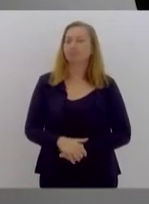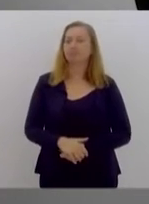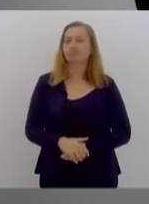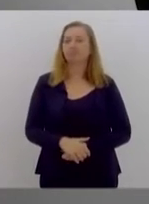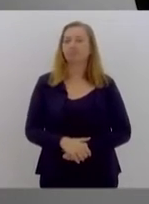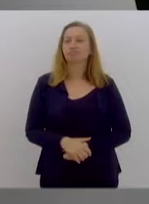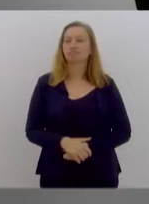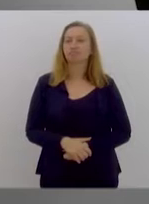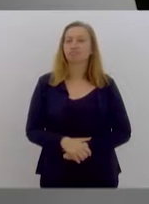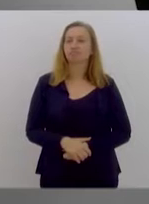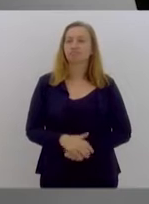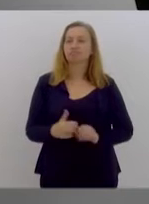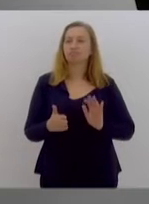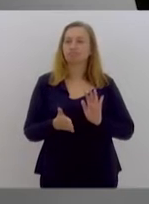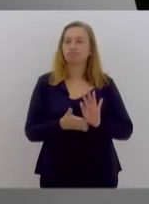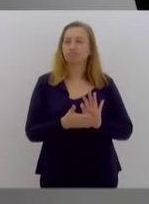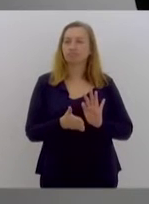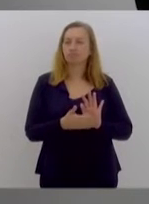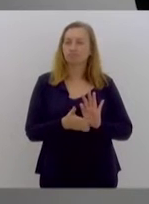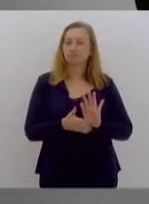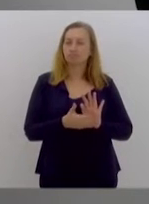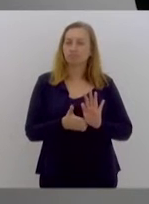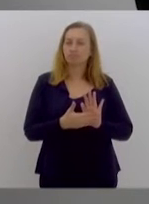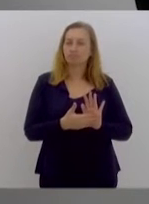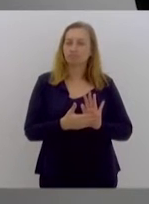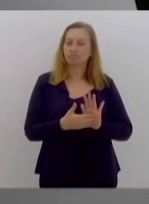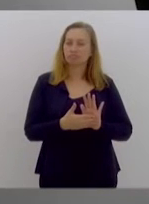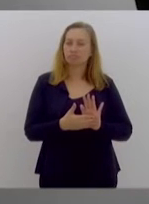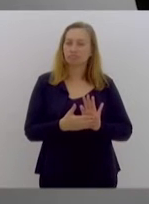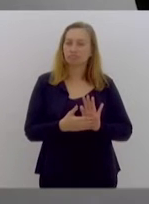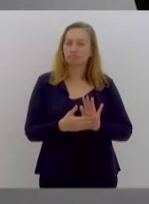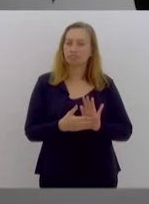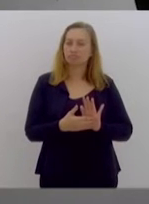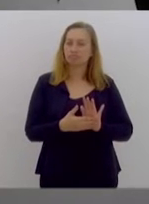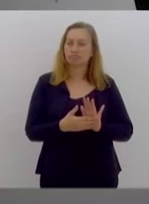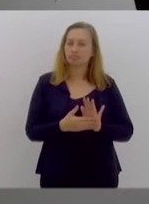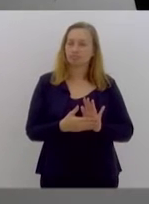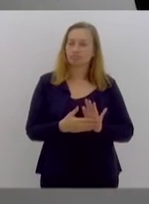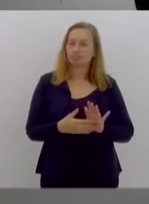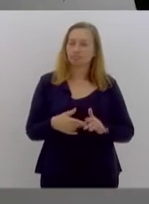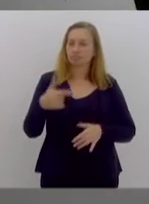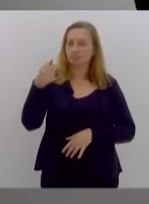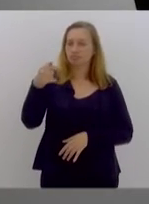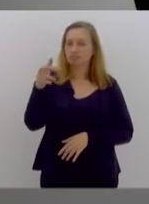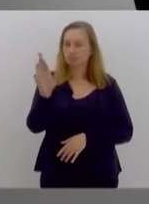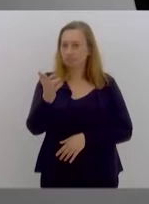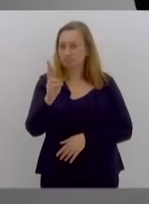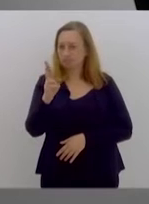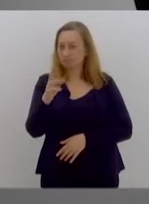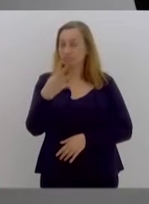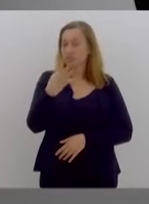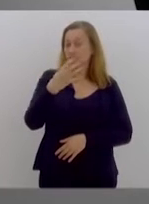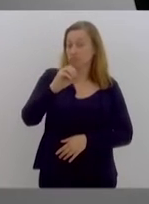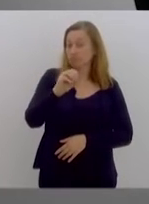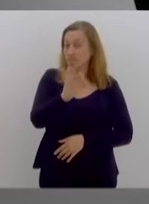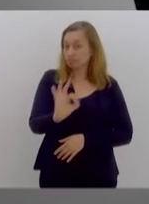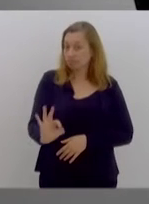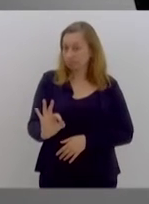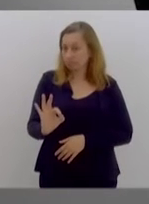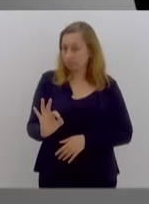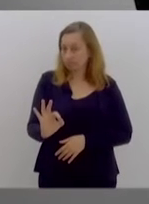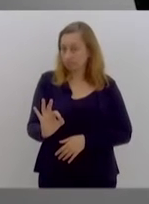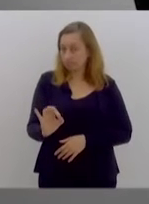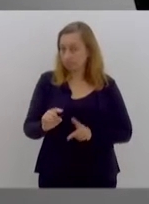proposta de subir de cinco para sete por cento cinco para sete reais 40% de